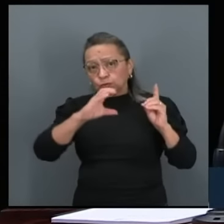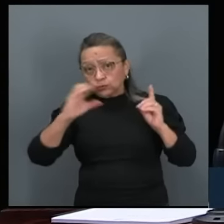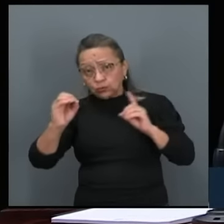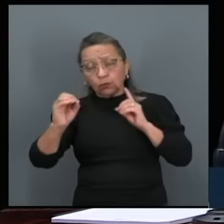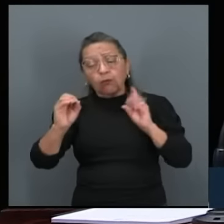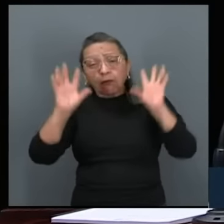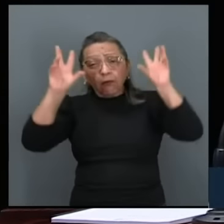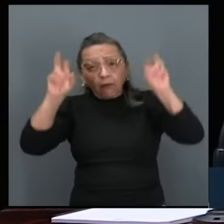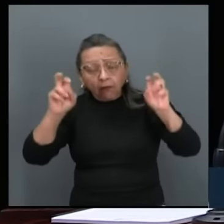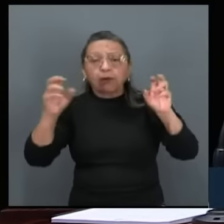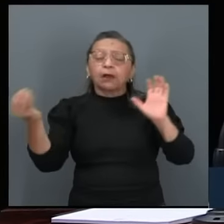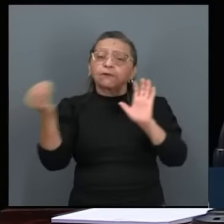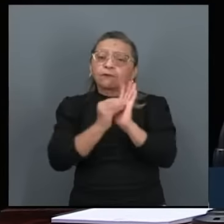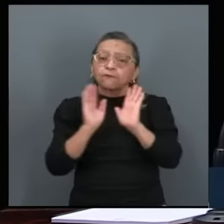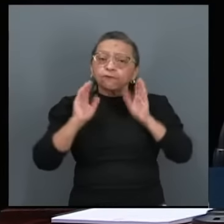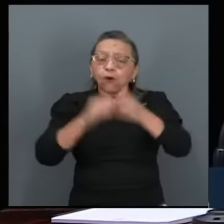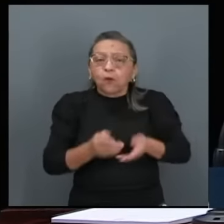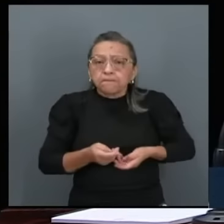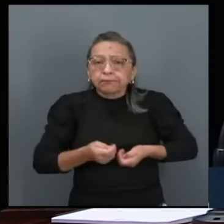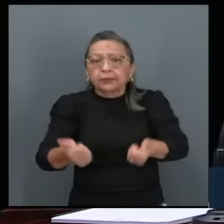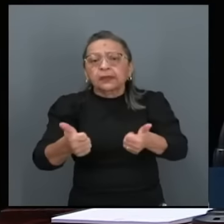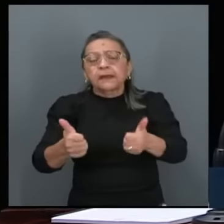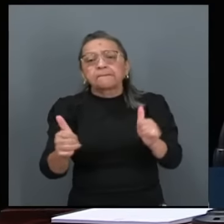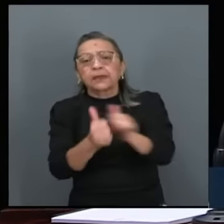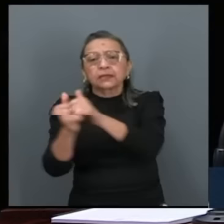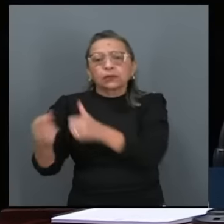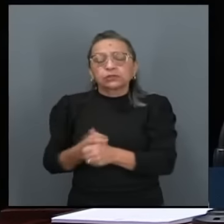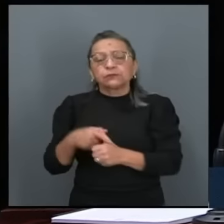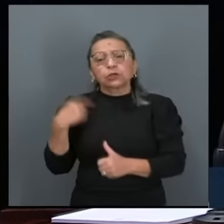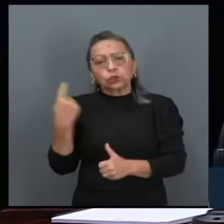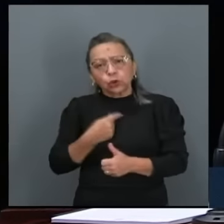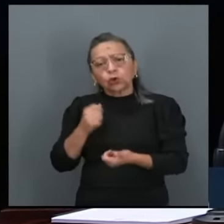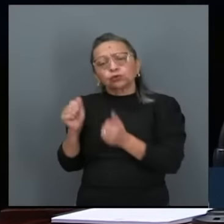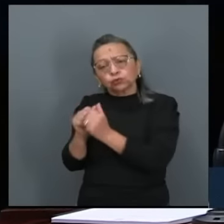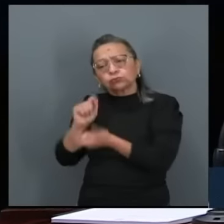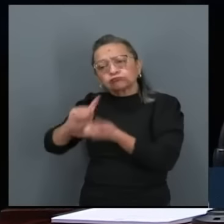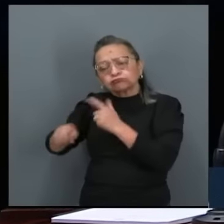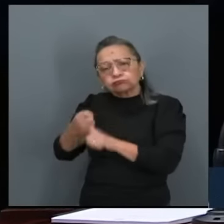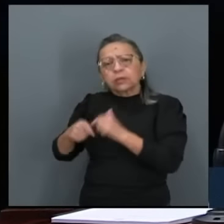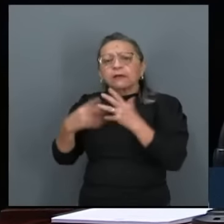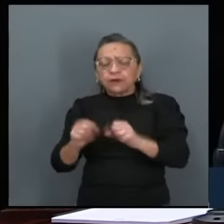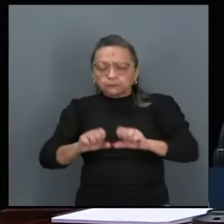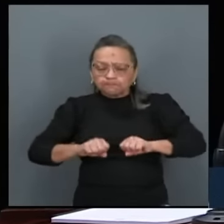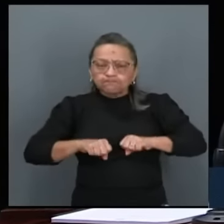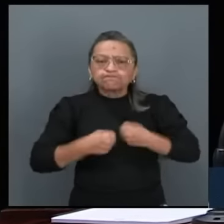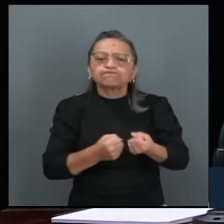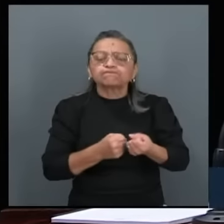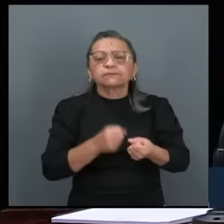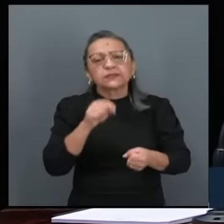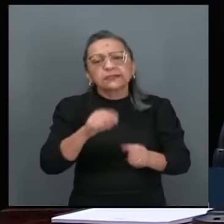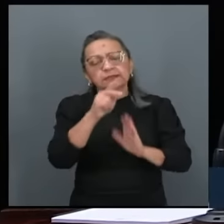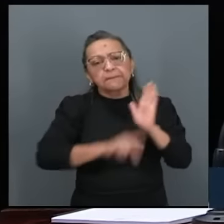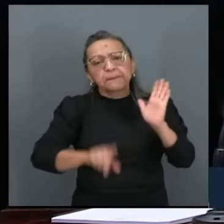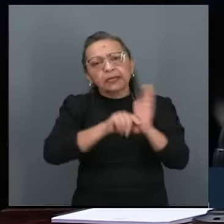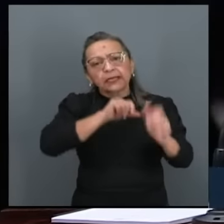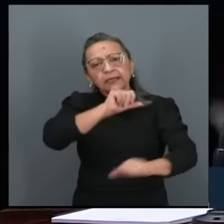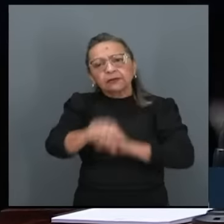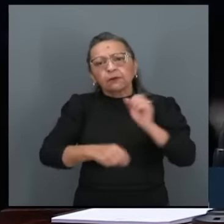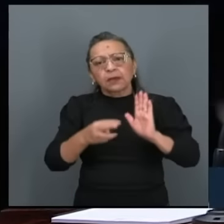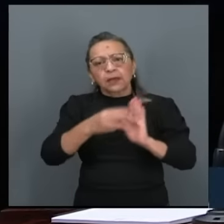trata do perdão da dívida. Nós estamos discutindo junto e vamos fazer de tudo que, no mínimo, se transforme